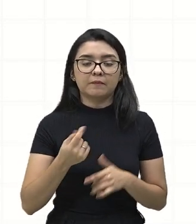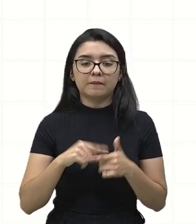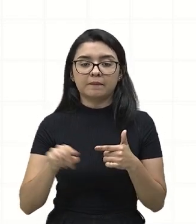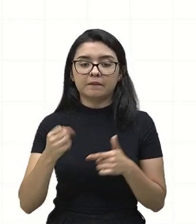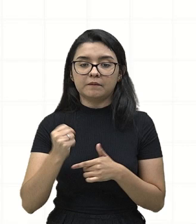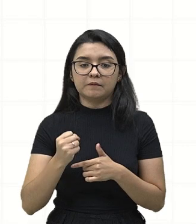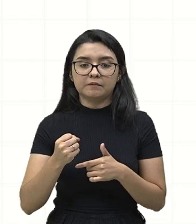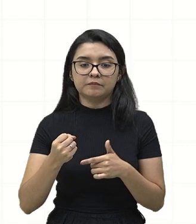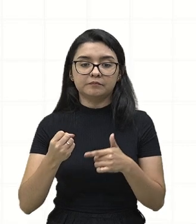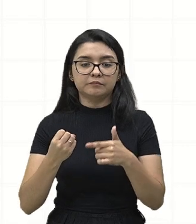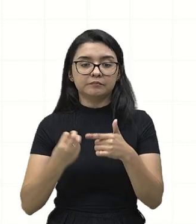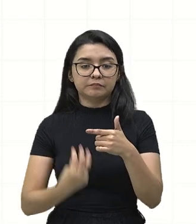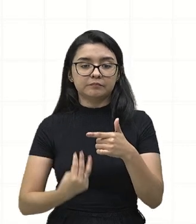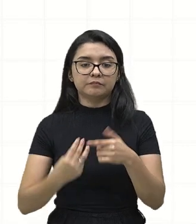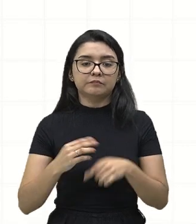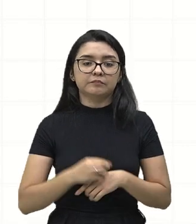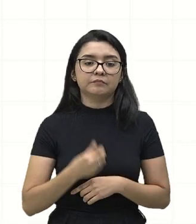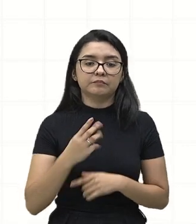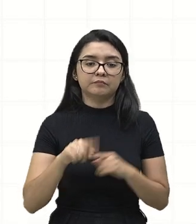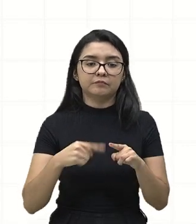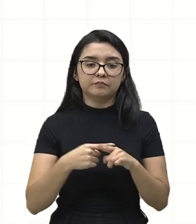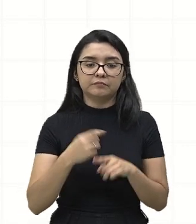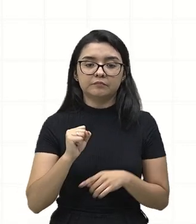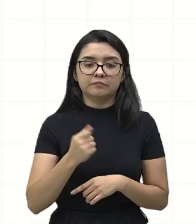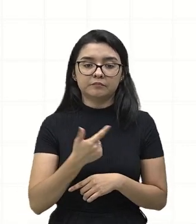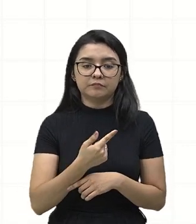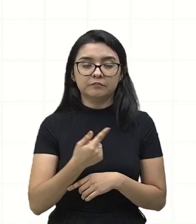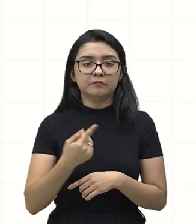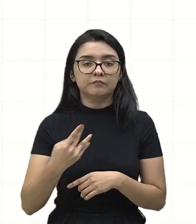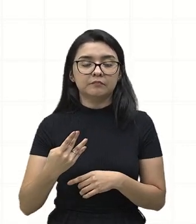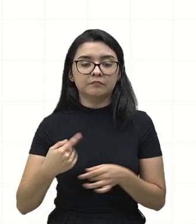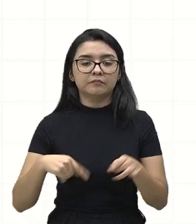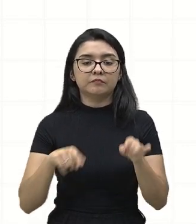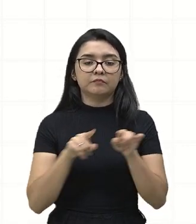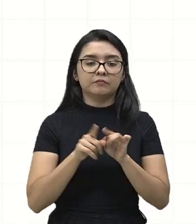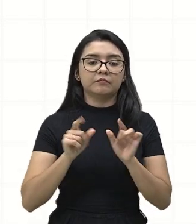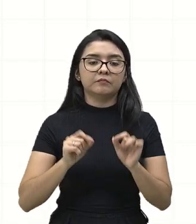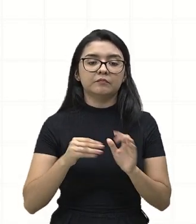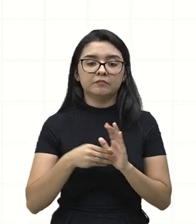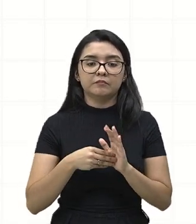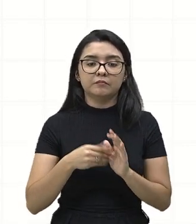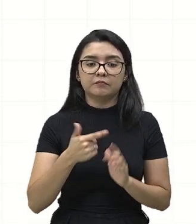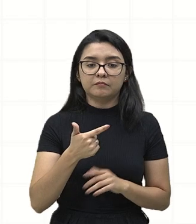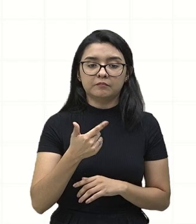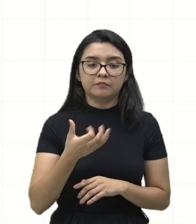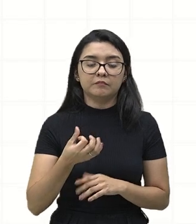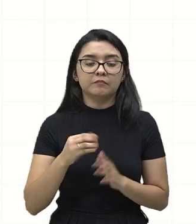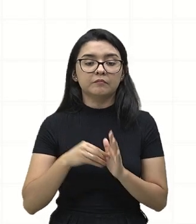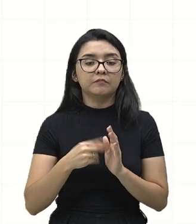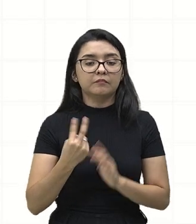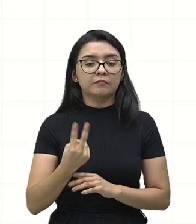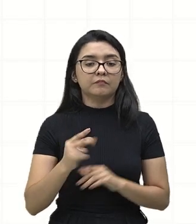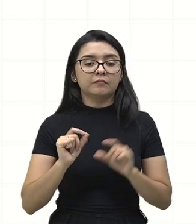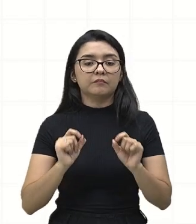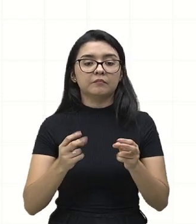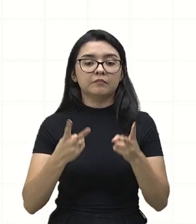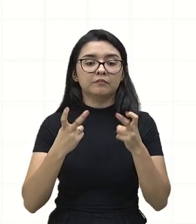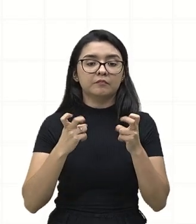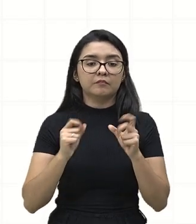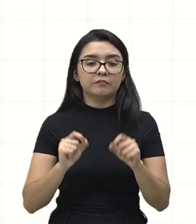8 dá 3. 3 vezes 8 é 24. Para 26 faltam 2. E olhe